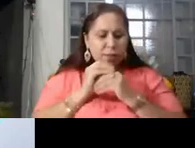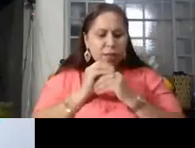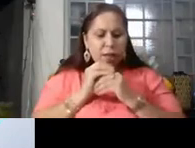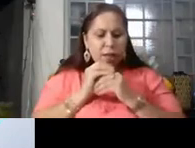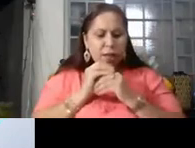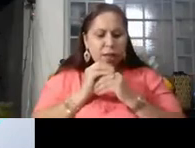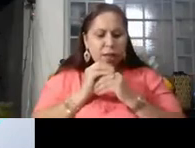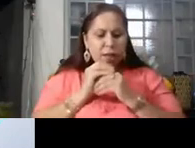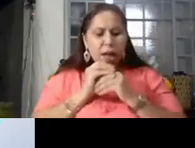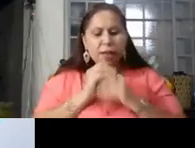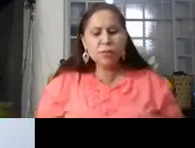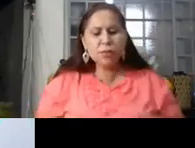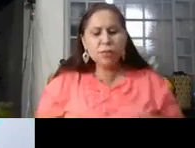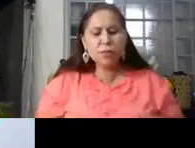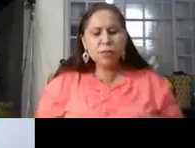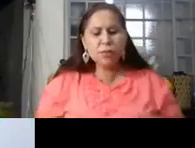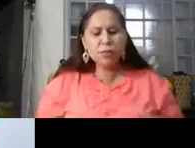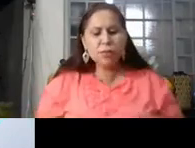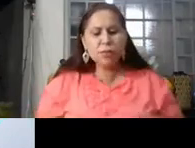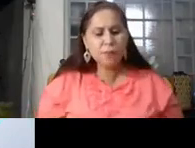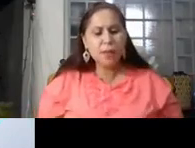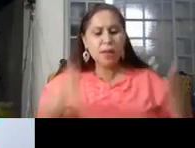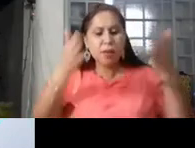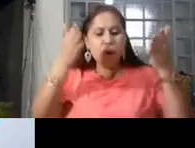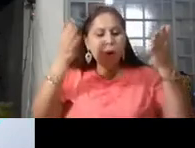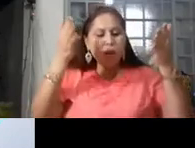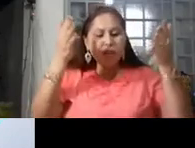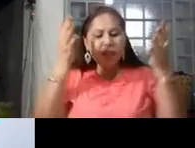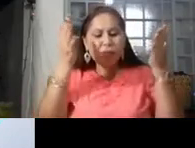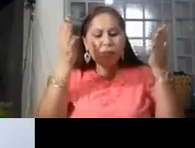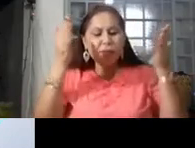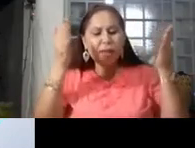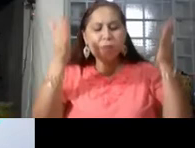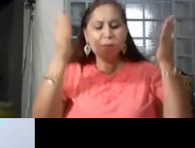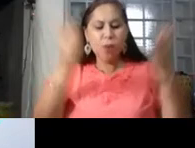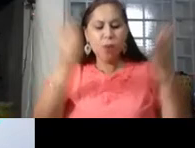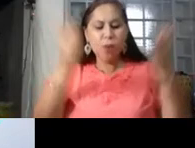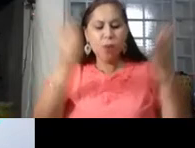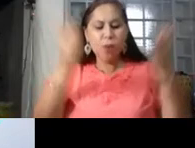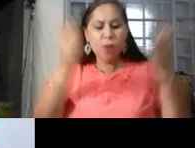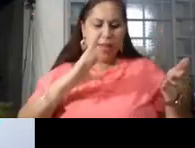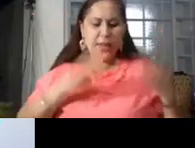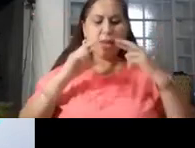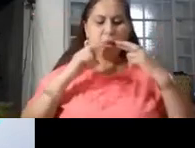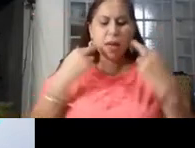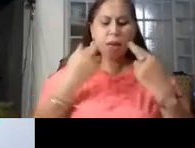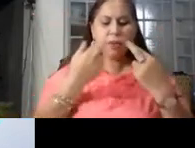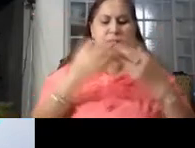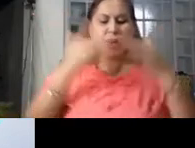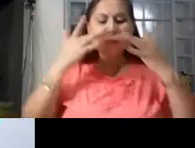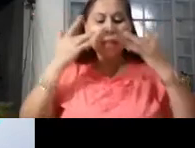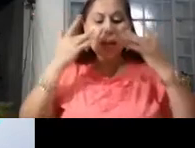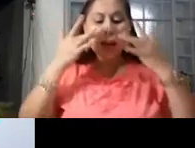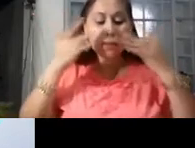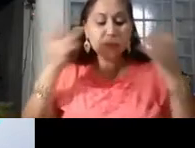um resumozinho, tá bom? Então, hoje tem reunião de teatro? Hoje ter